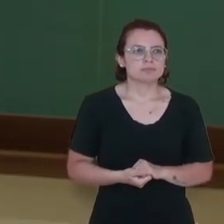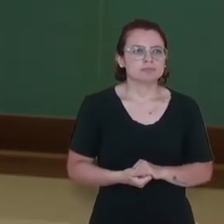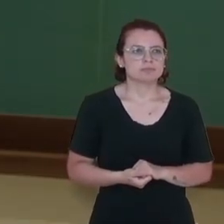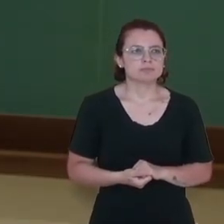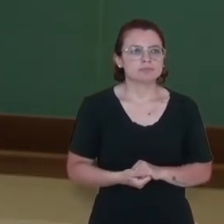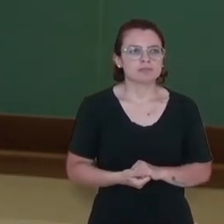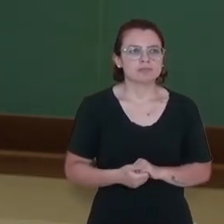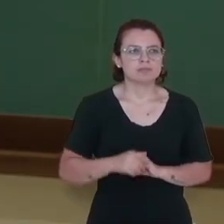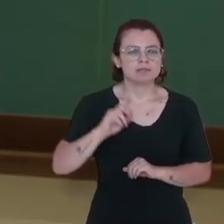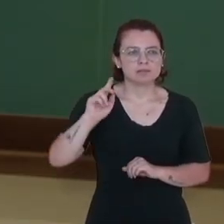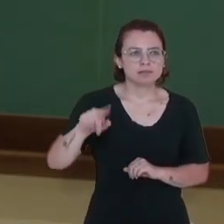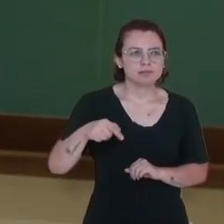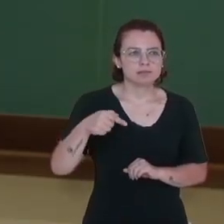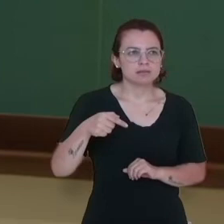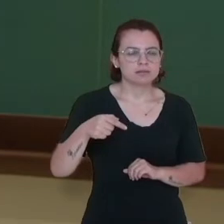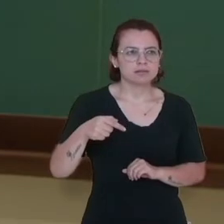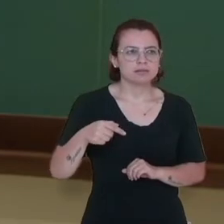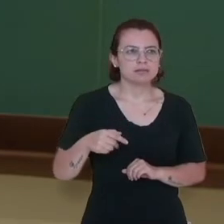Após serem